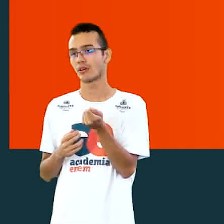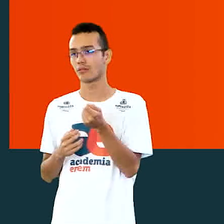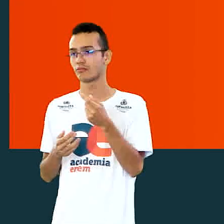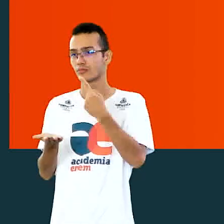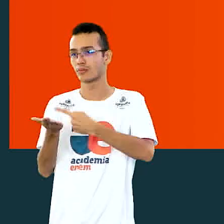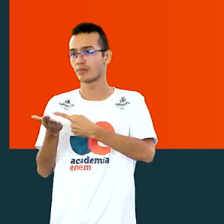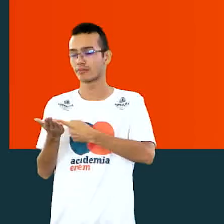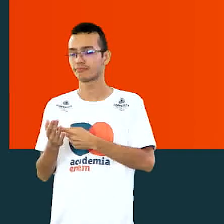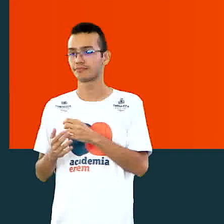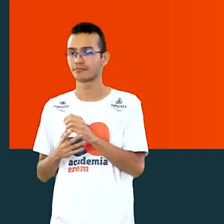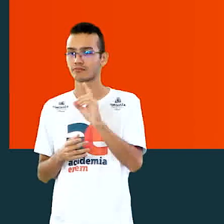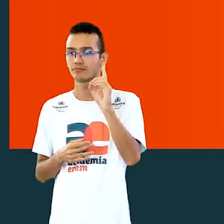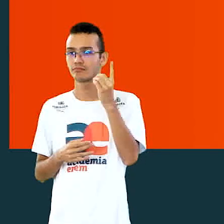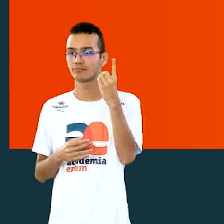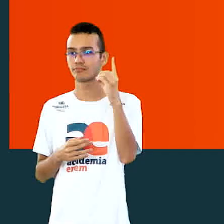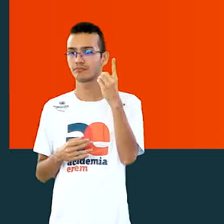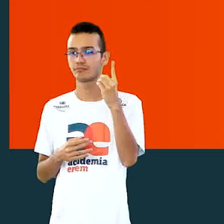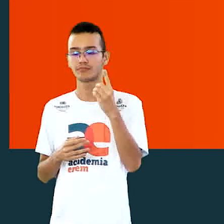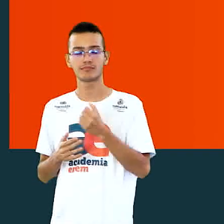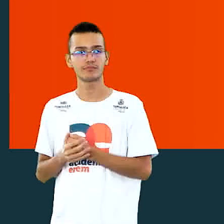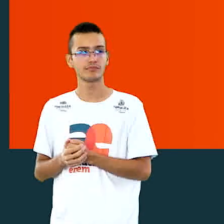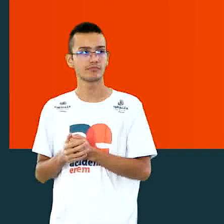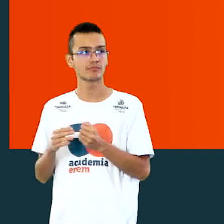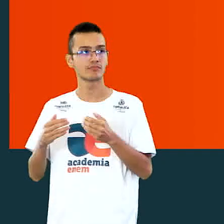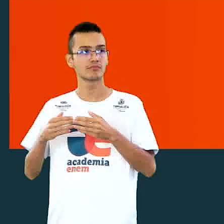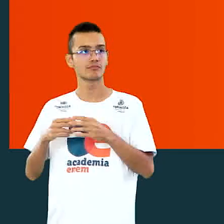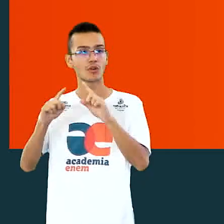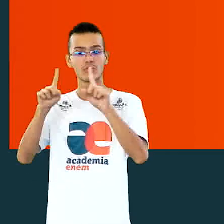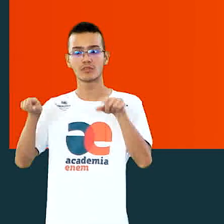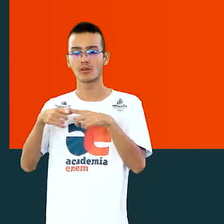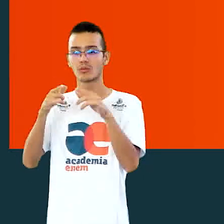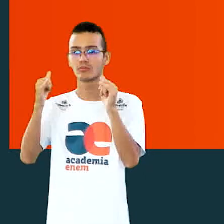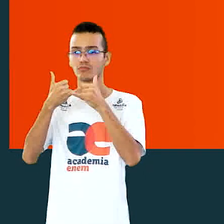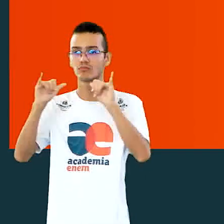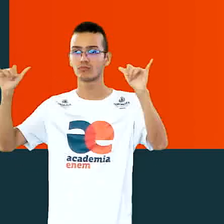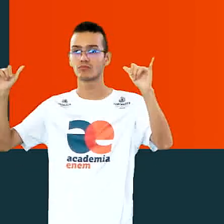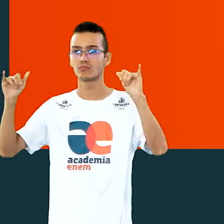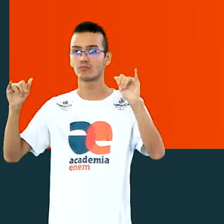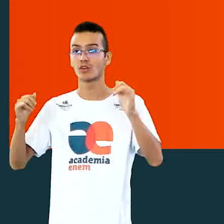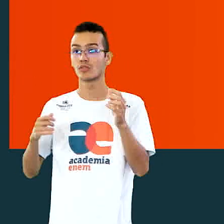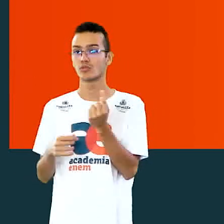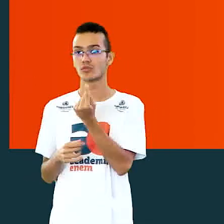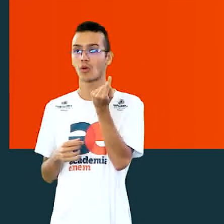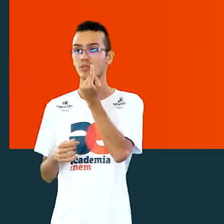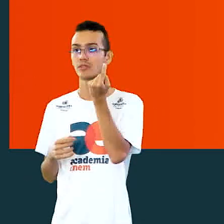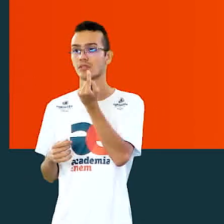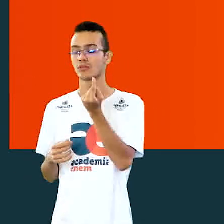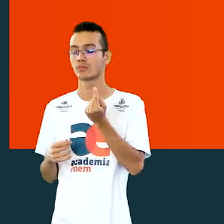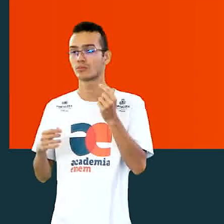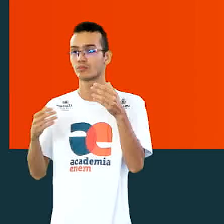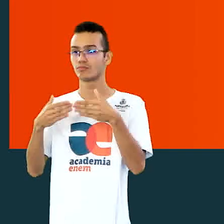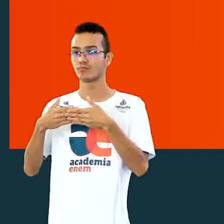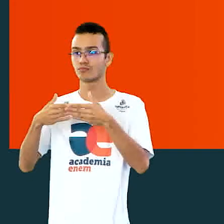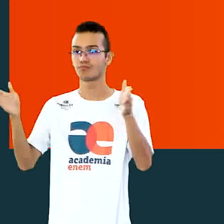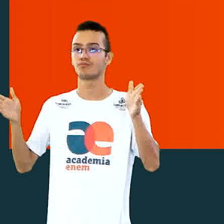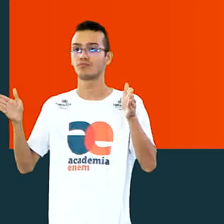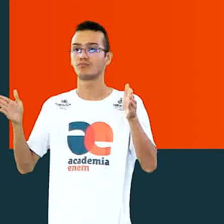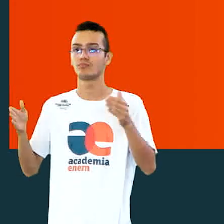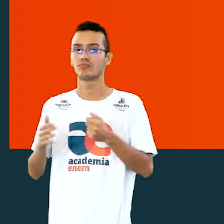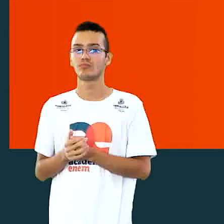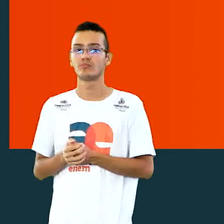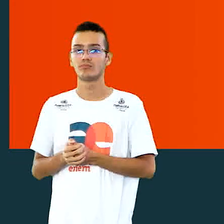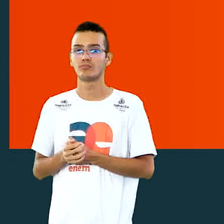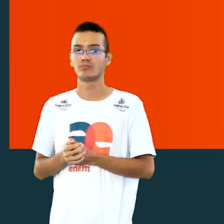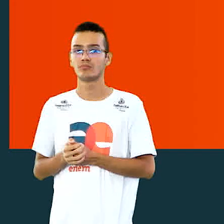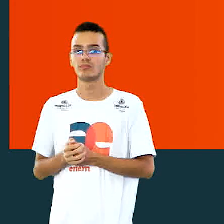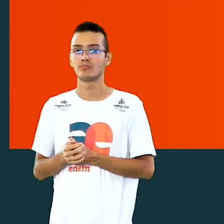Ele sozinho abre o circuito. Você não consegue fechar nem a pau, enquanto a